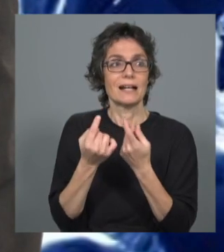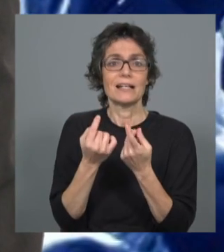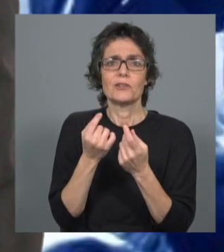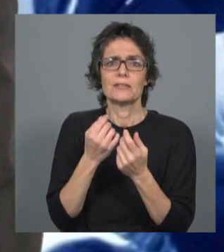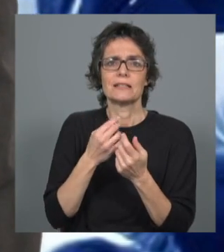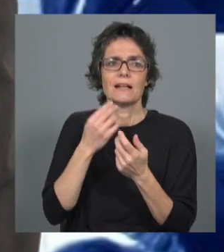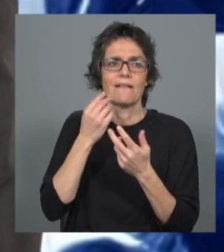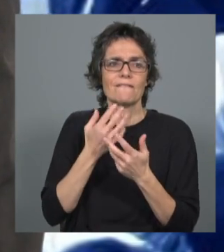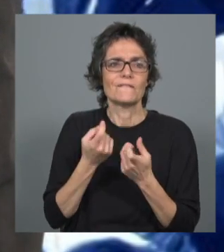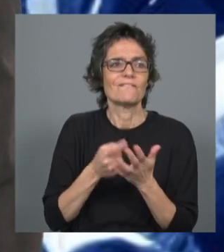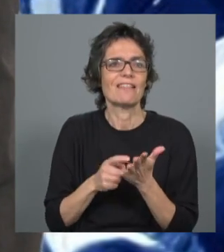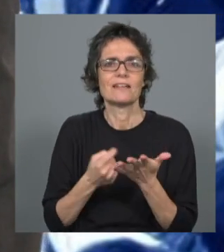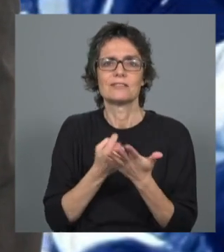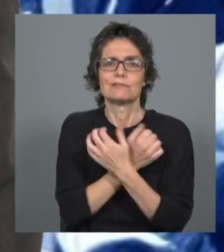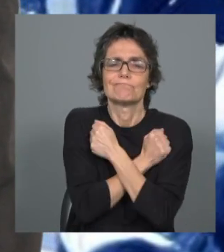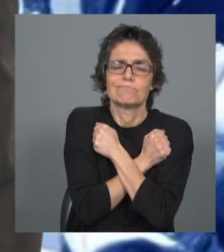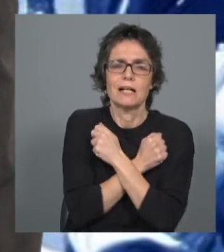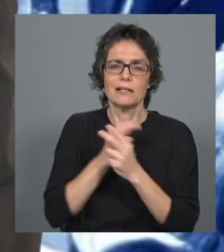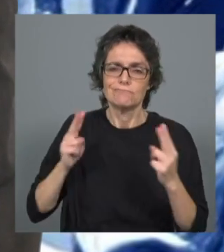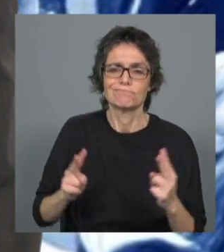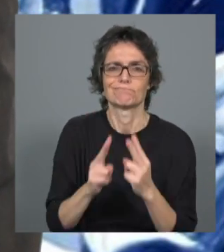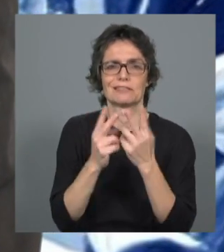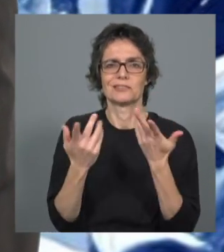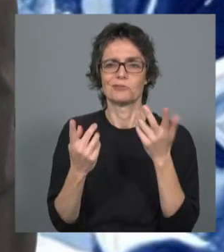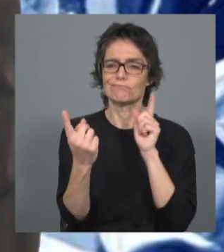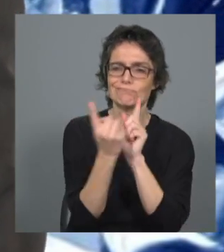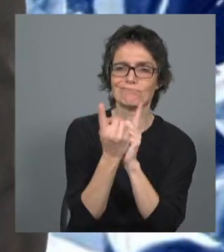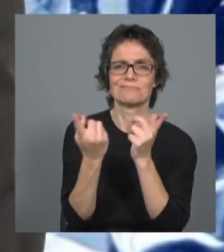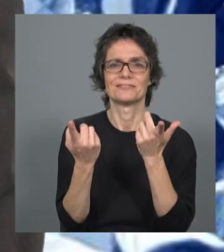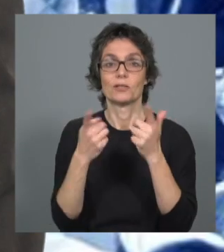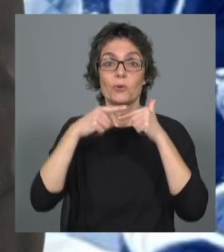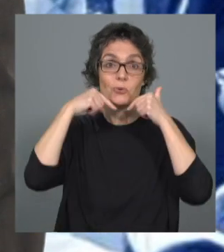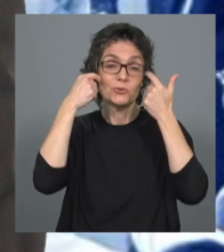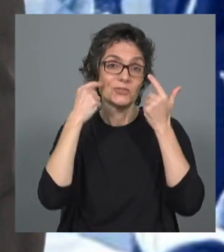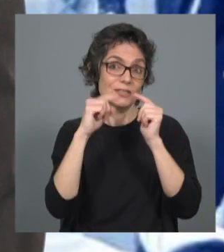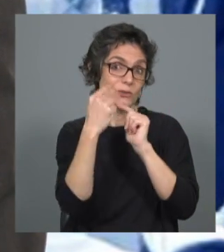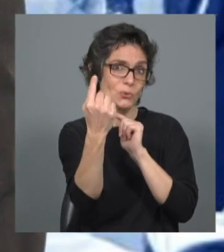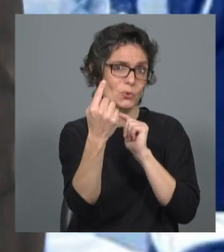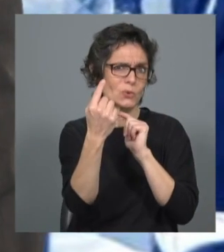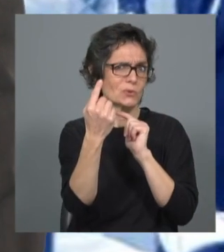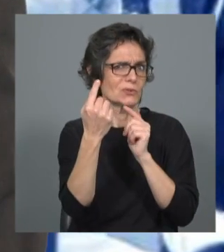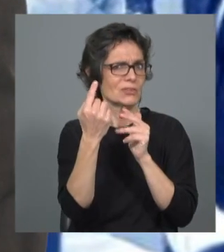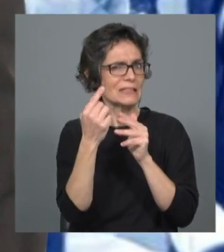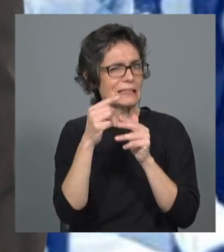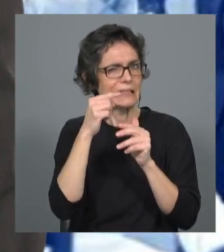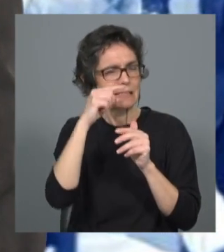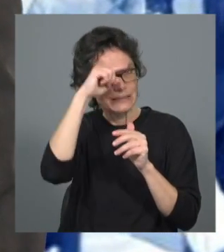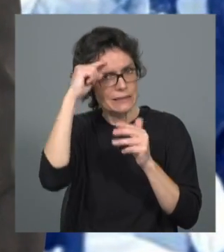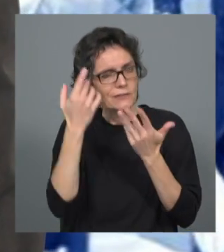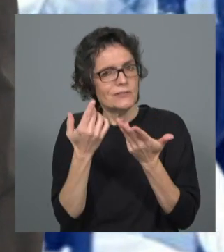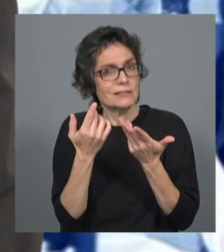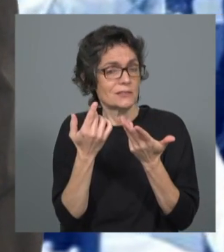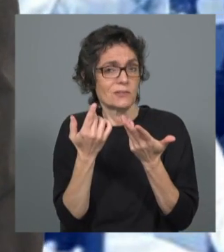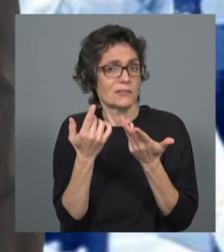era o toque, portanto, o próprio sorriso que estava do outro lado, que era um bocadinho difícil, porque os